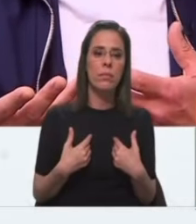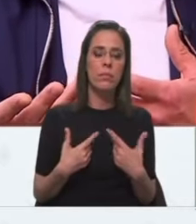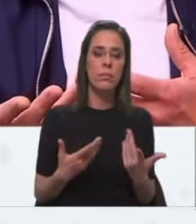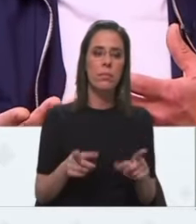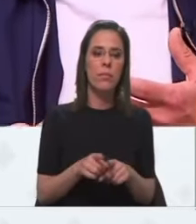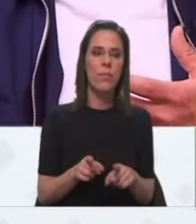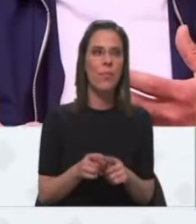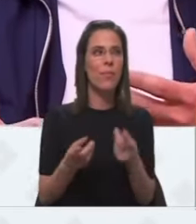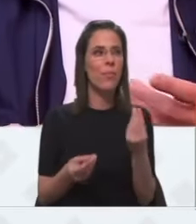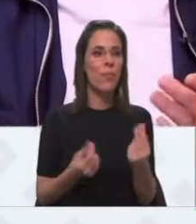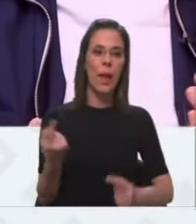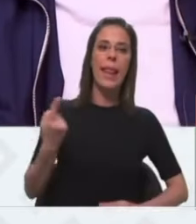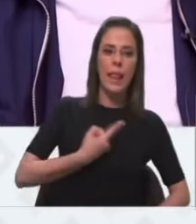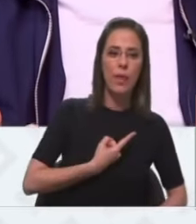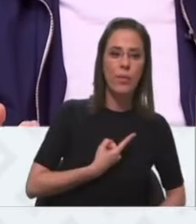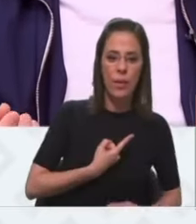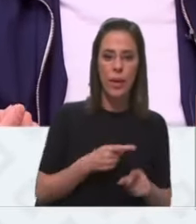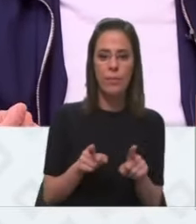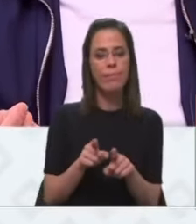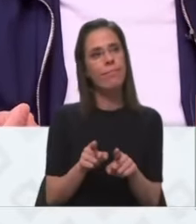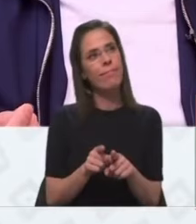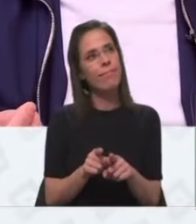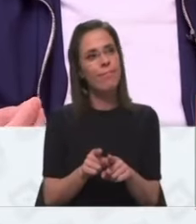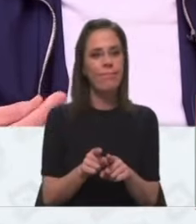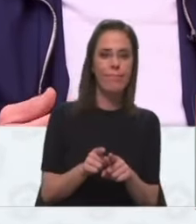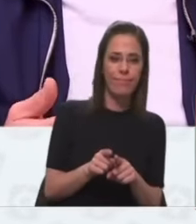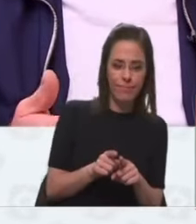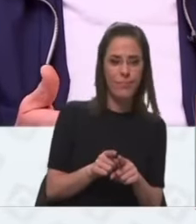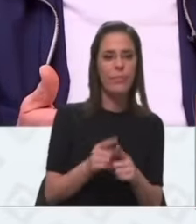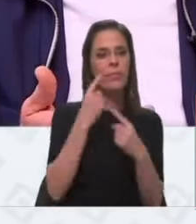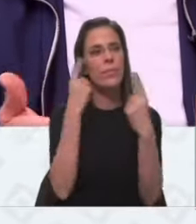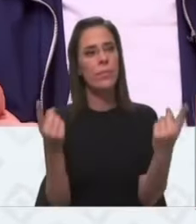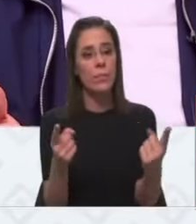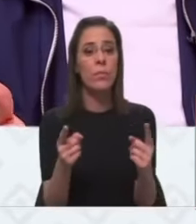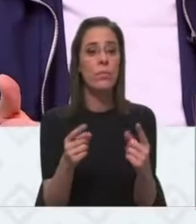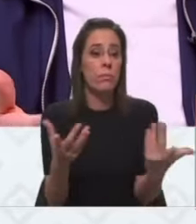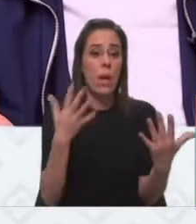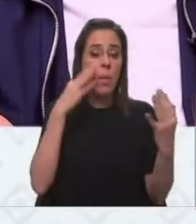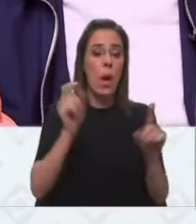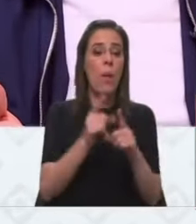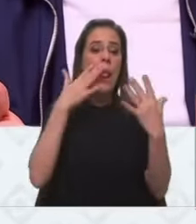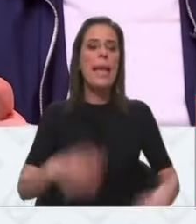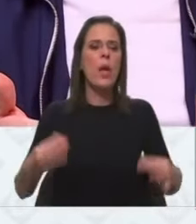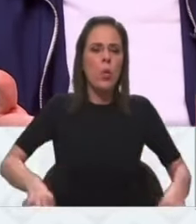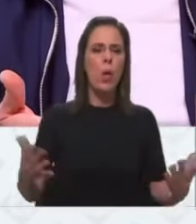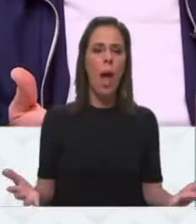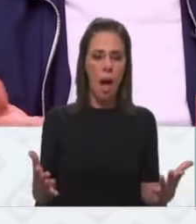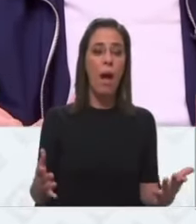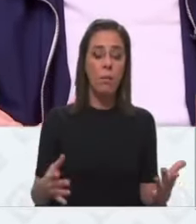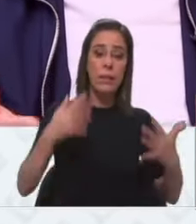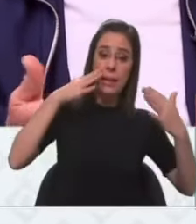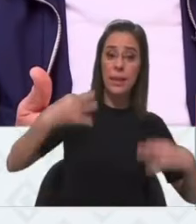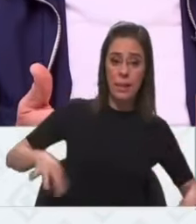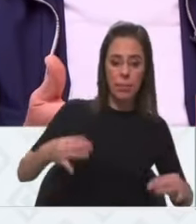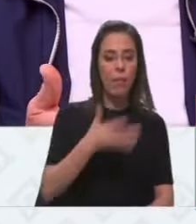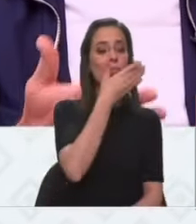temos quase este dever de fazer passar uma cena comum, uma cena natural. E a simplicidade,